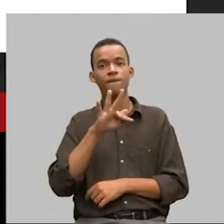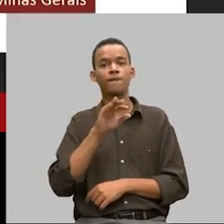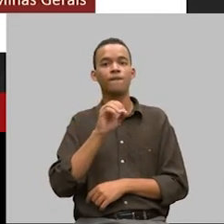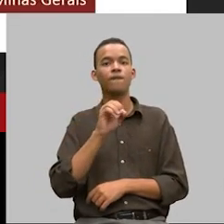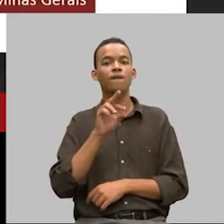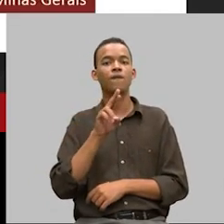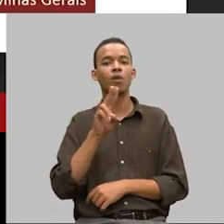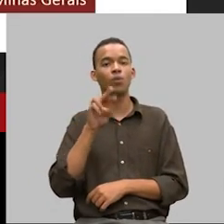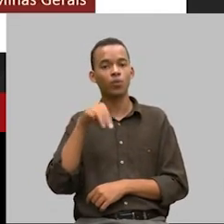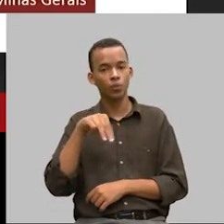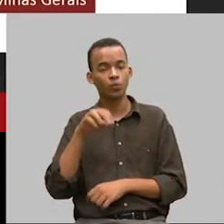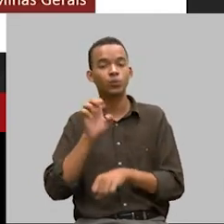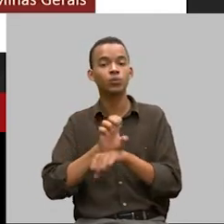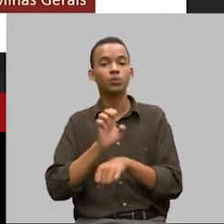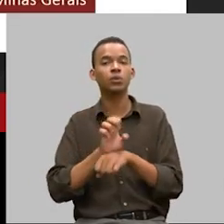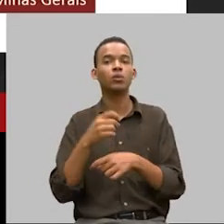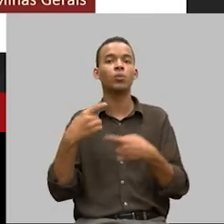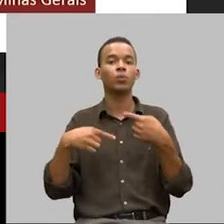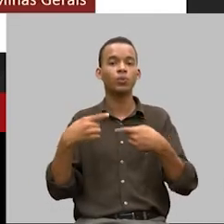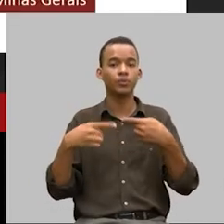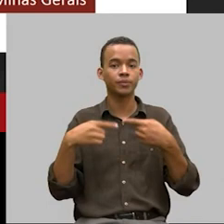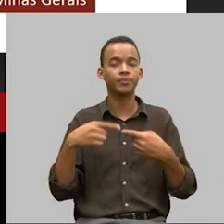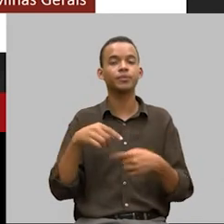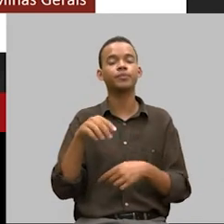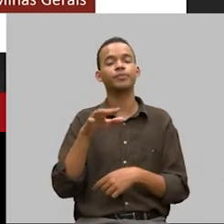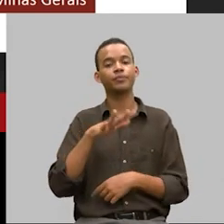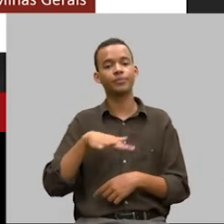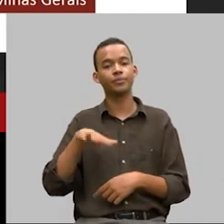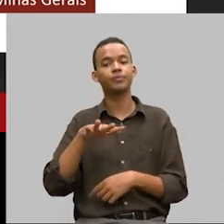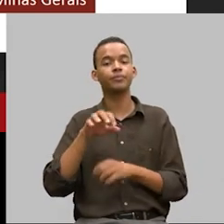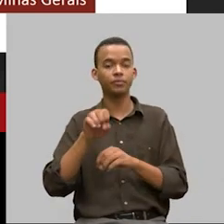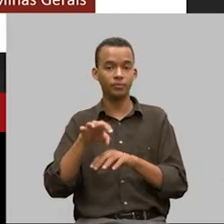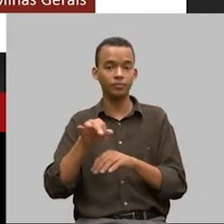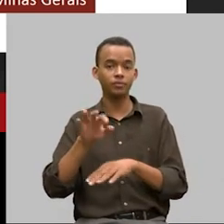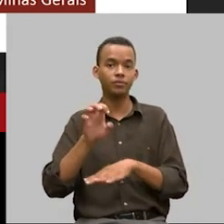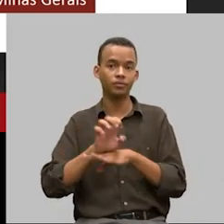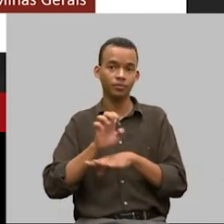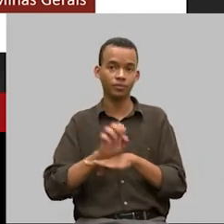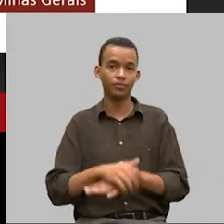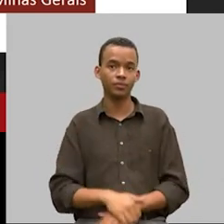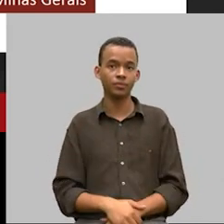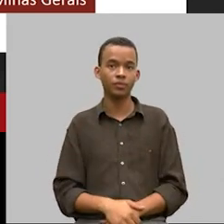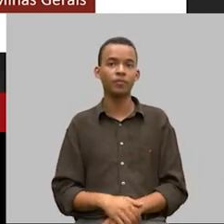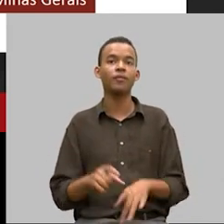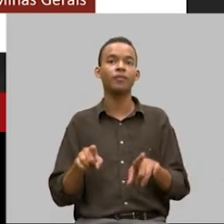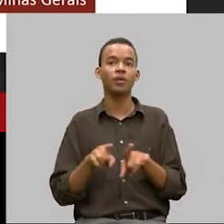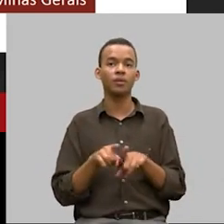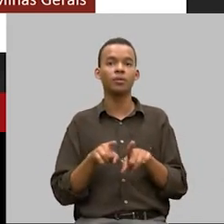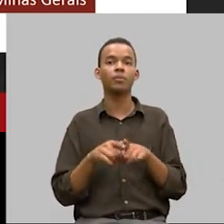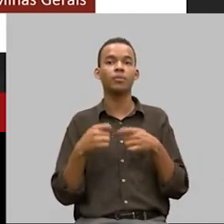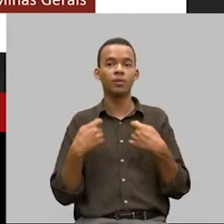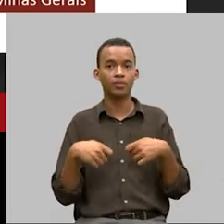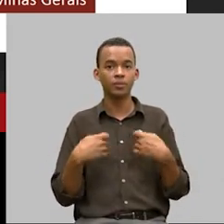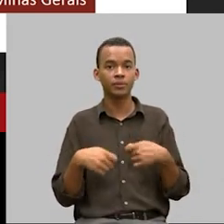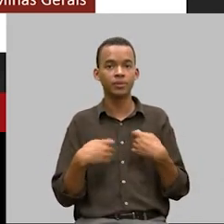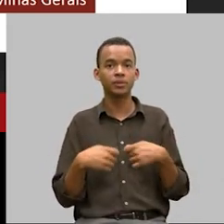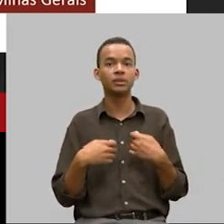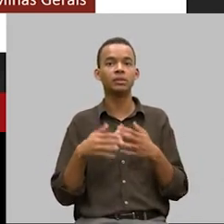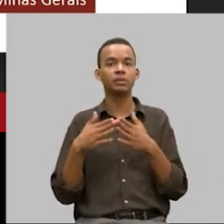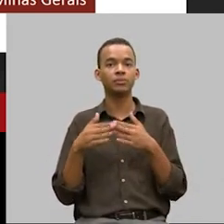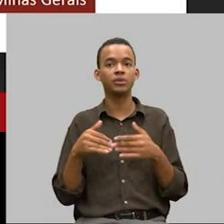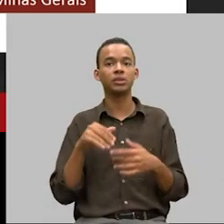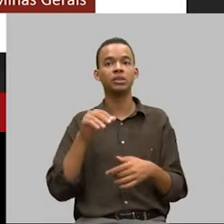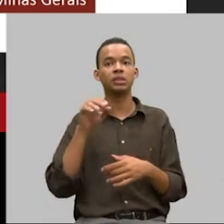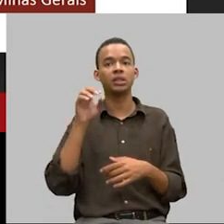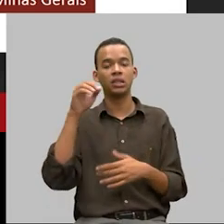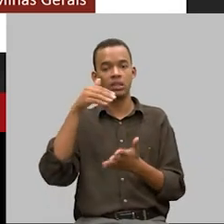tá e a gente precisa muito gente que a Secretaria Estadual subsidia a as as as as superintendências regionais que